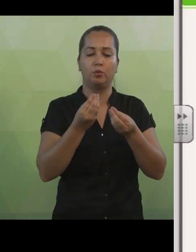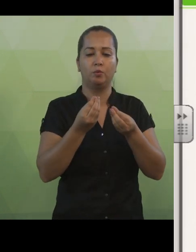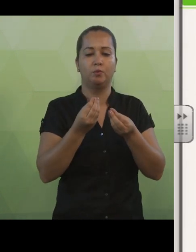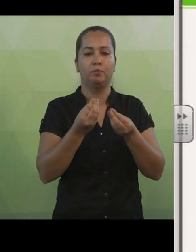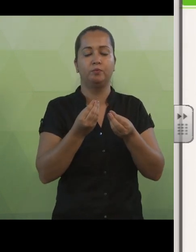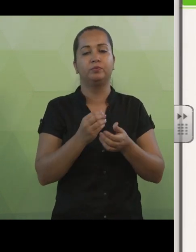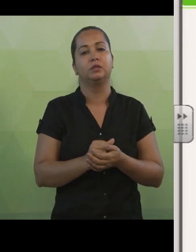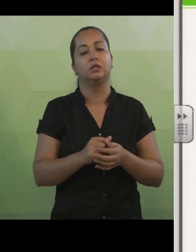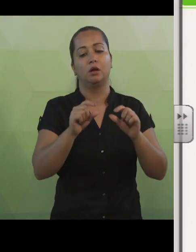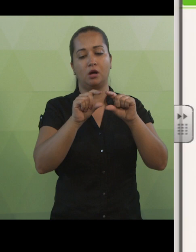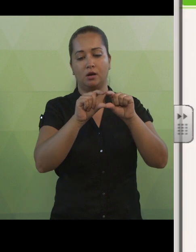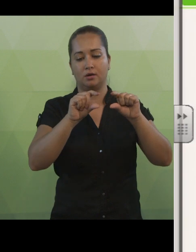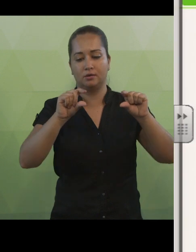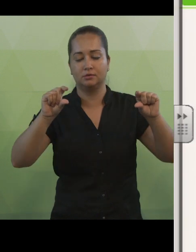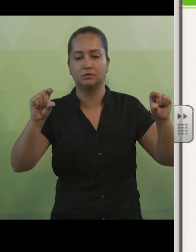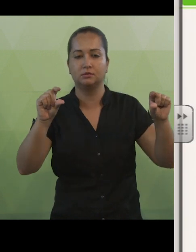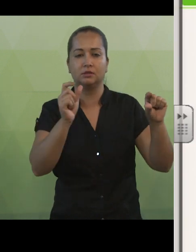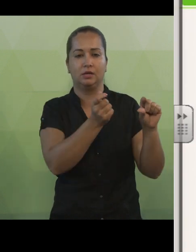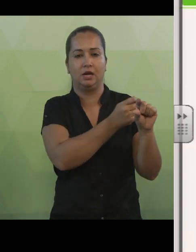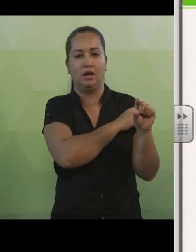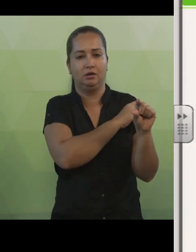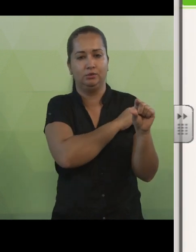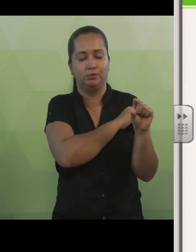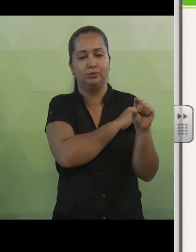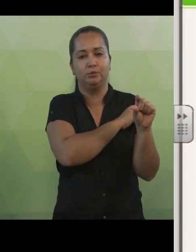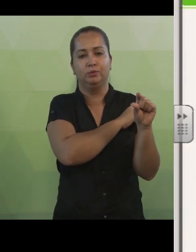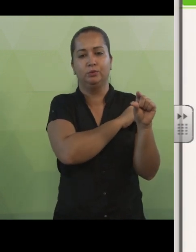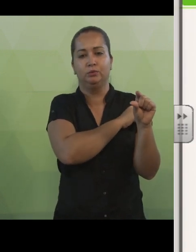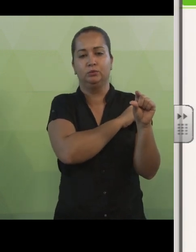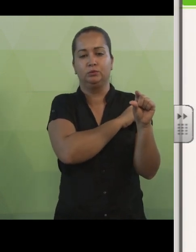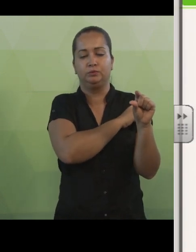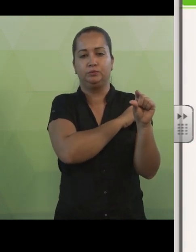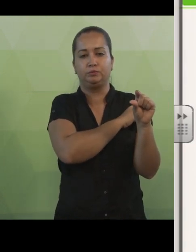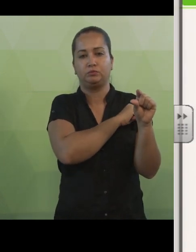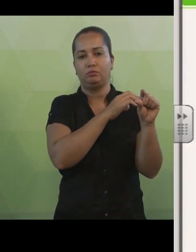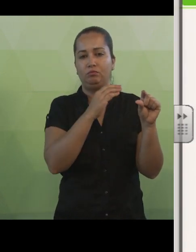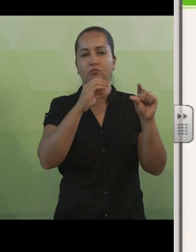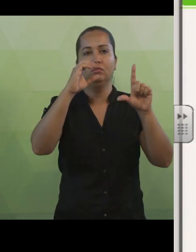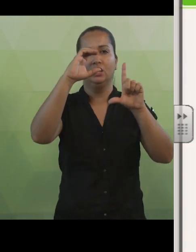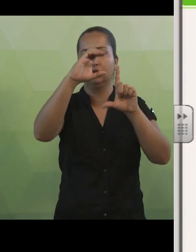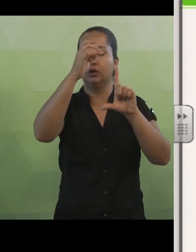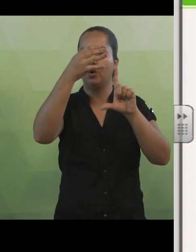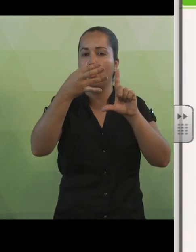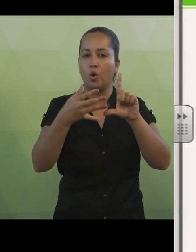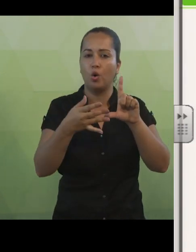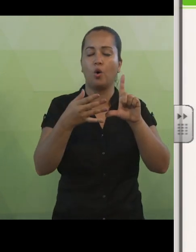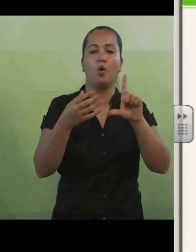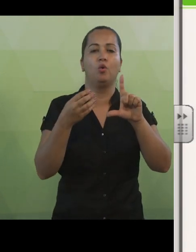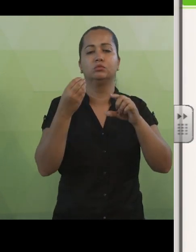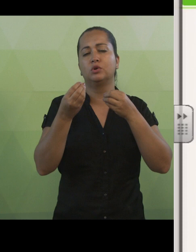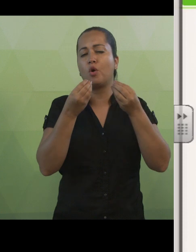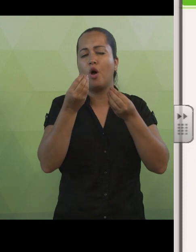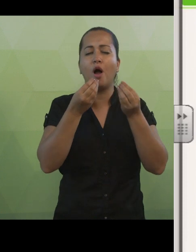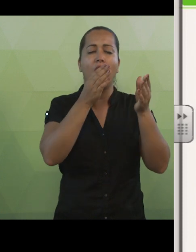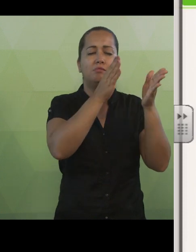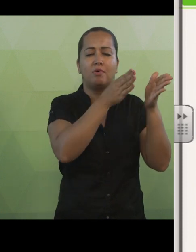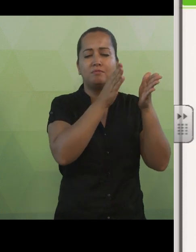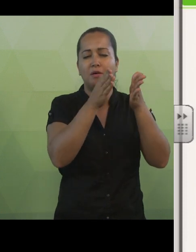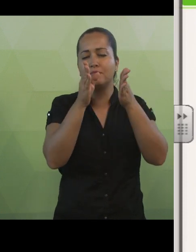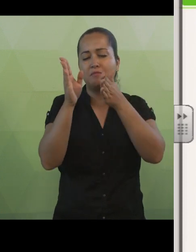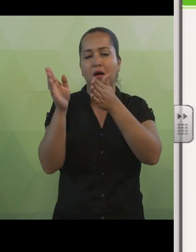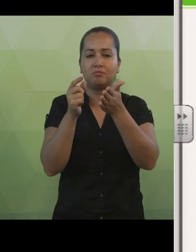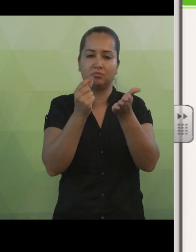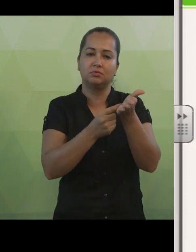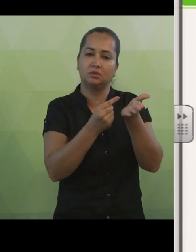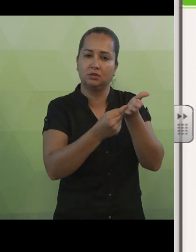lá create table, alunos, e colocamos lá campo código do tipo inteiro, autoincremento, primary